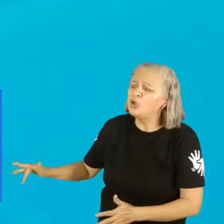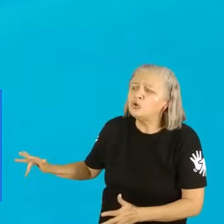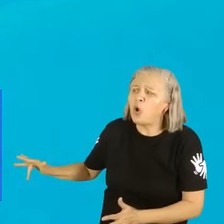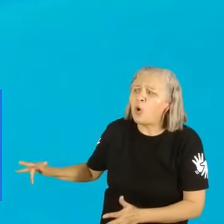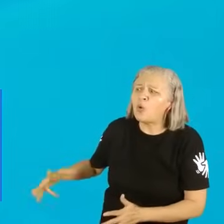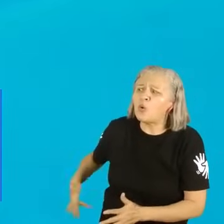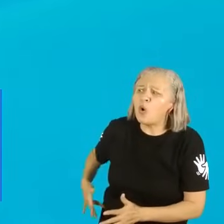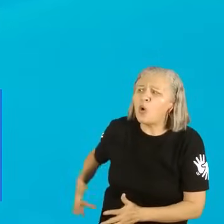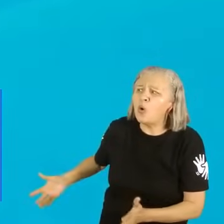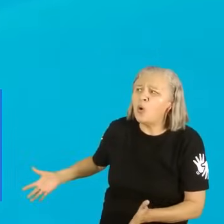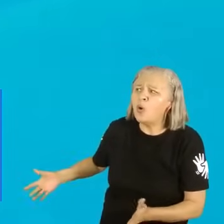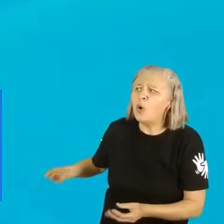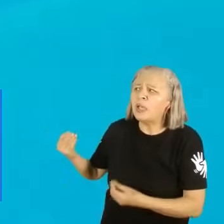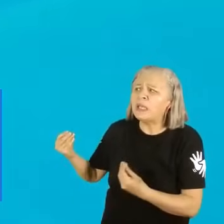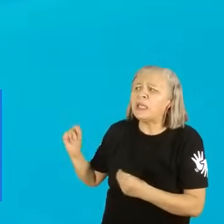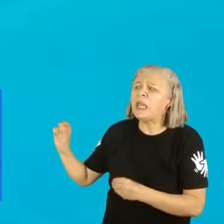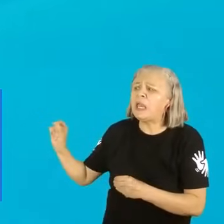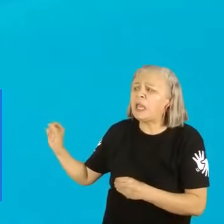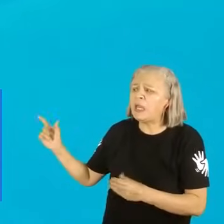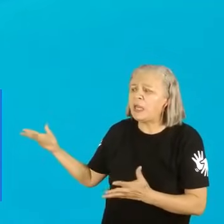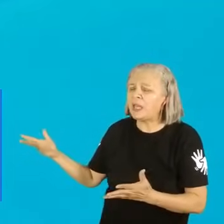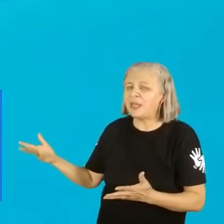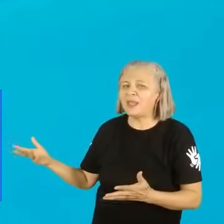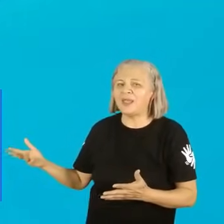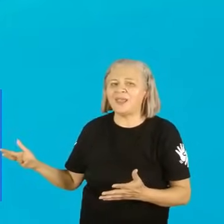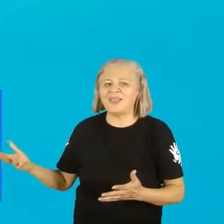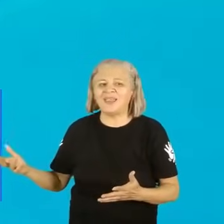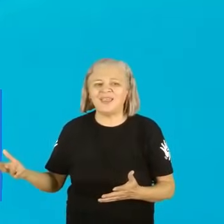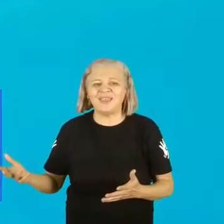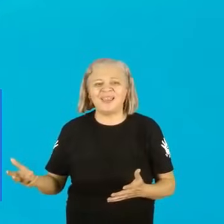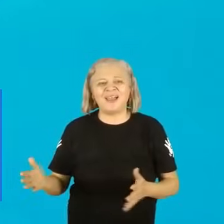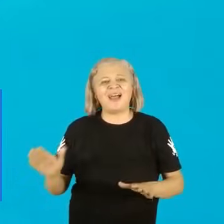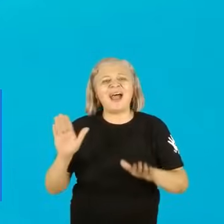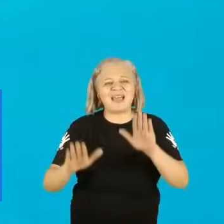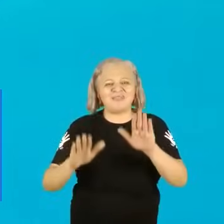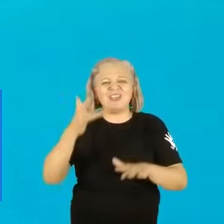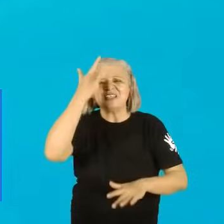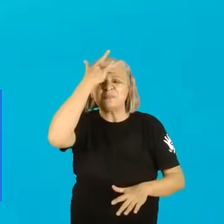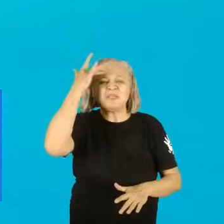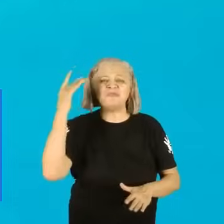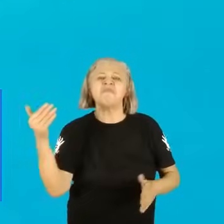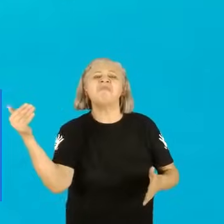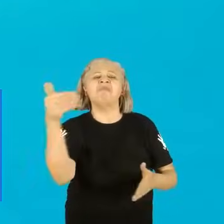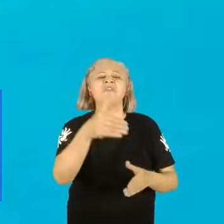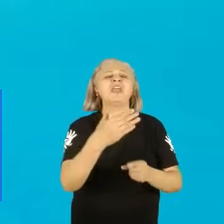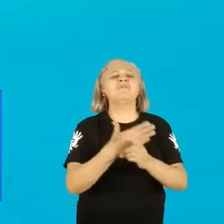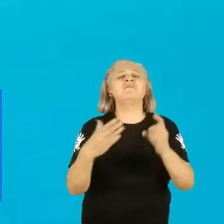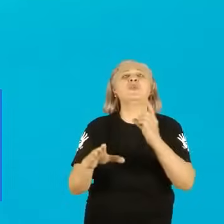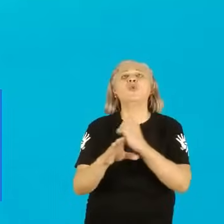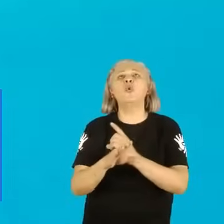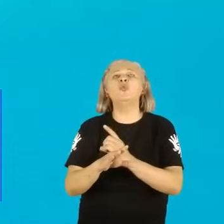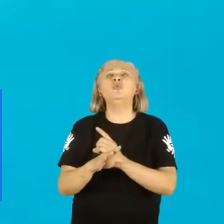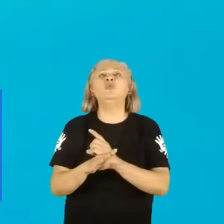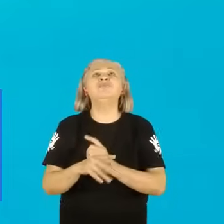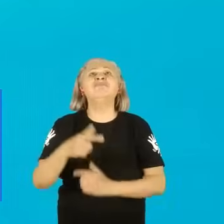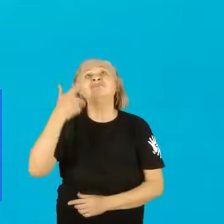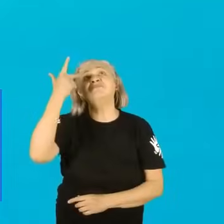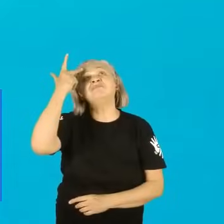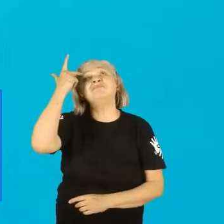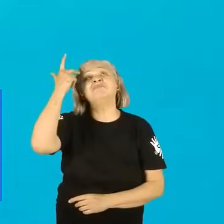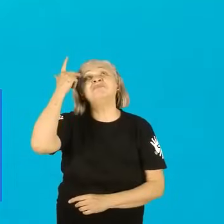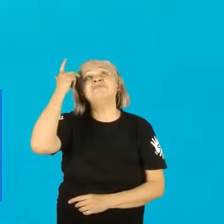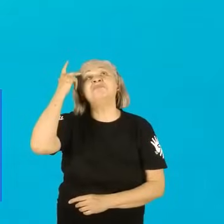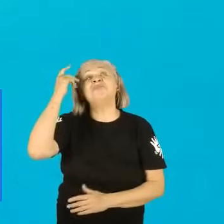No meio de um culto. Tem gente que sai do mesmo jeito que chegou, mas tem gente que sai com